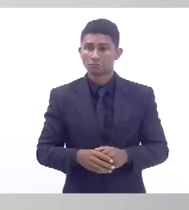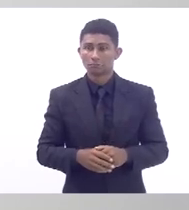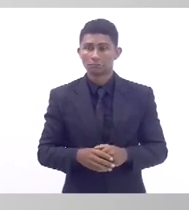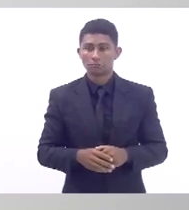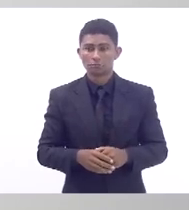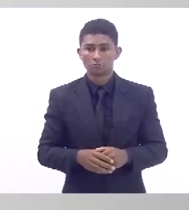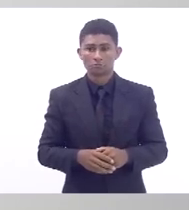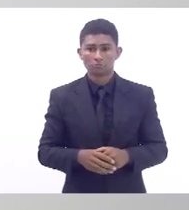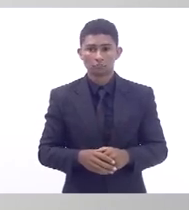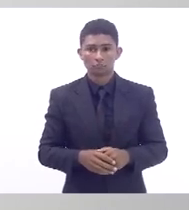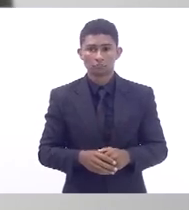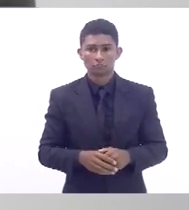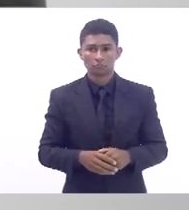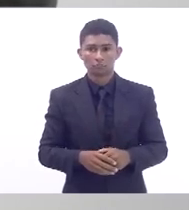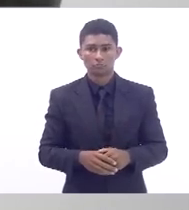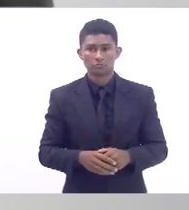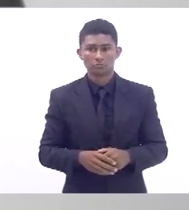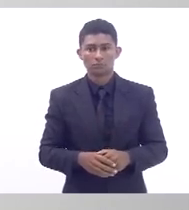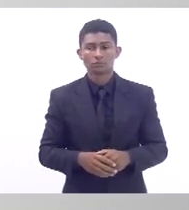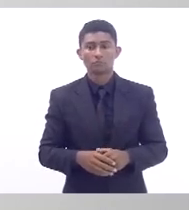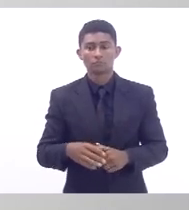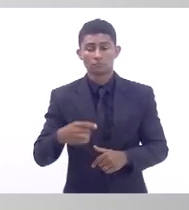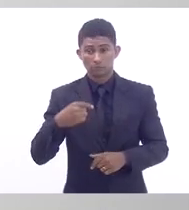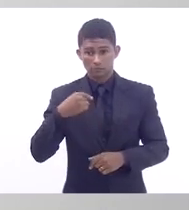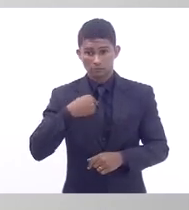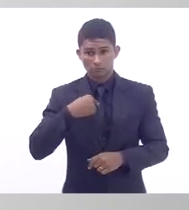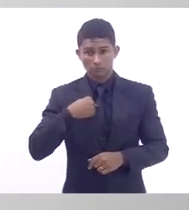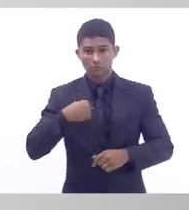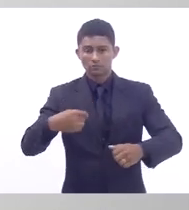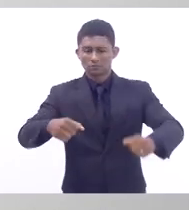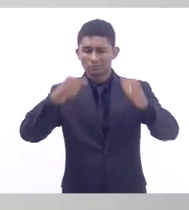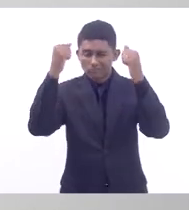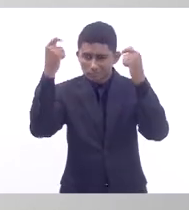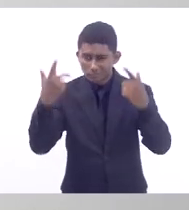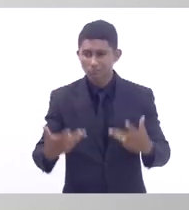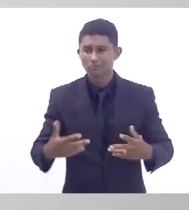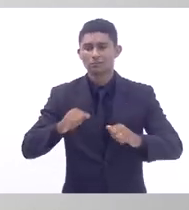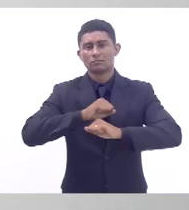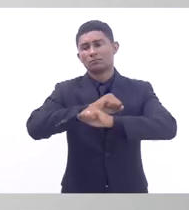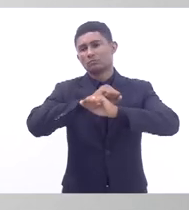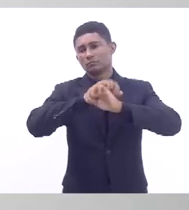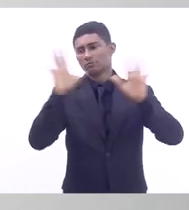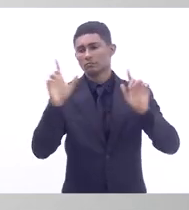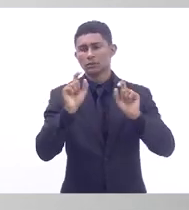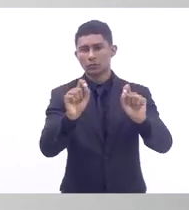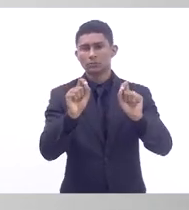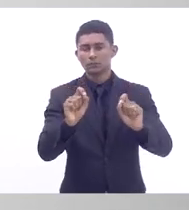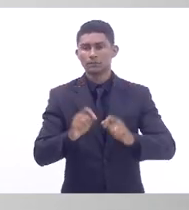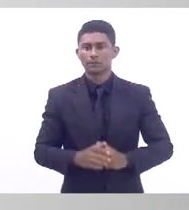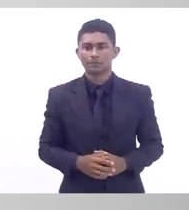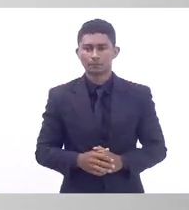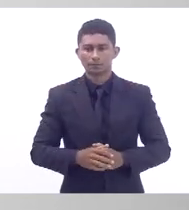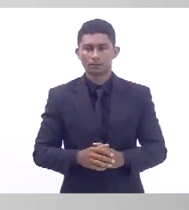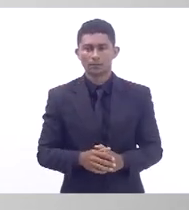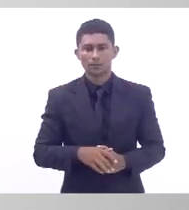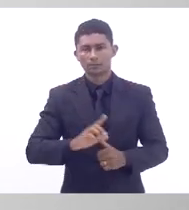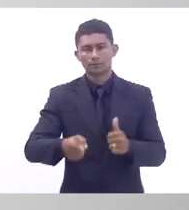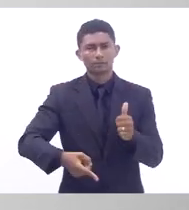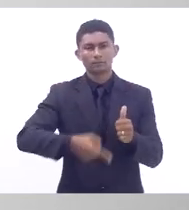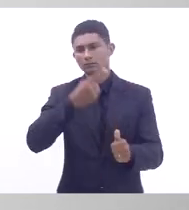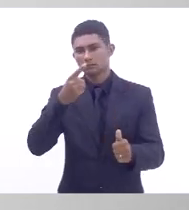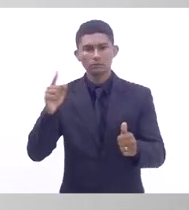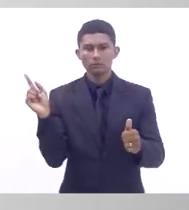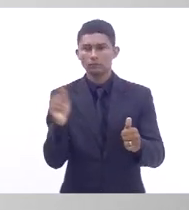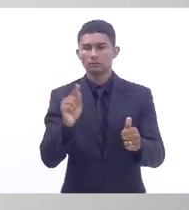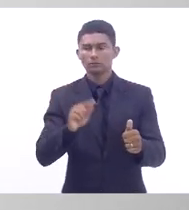reunião eu gostaria de fazer alguns esclarecimentos relação a todo o que foi Oi e o primeiro